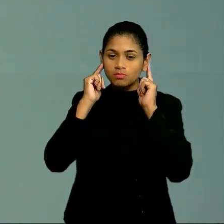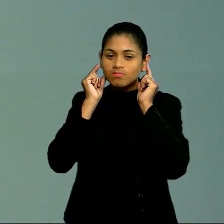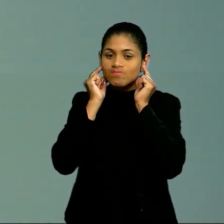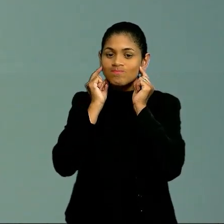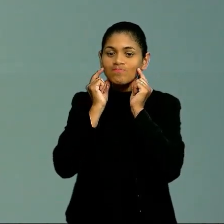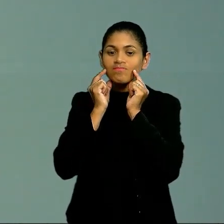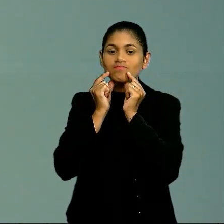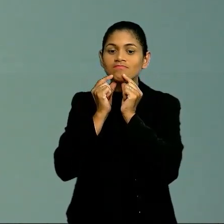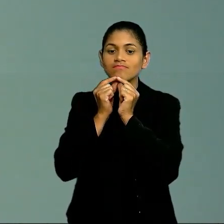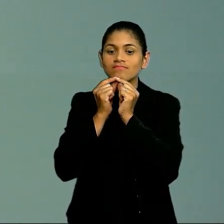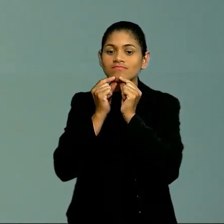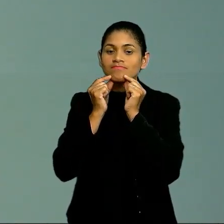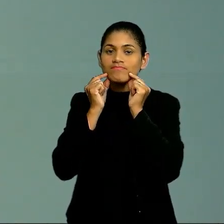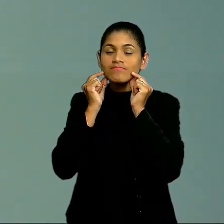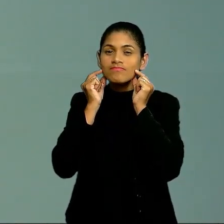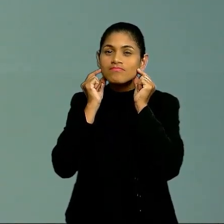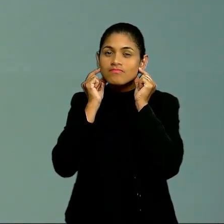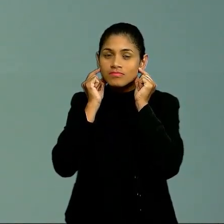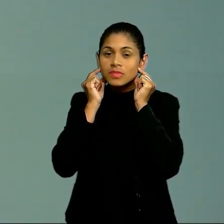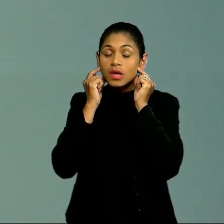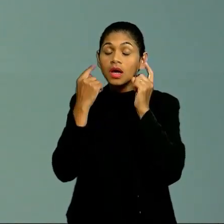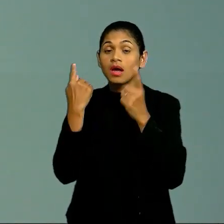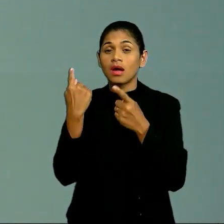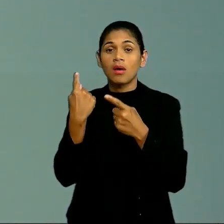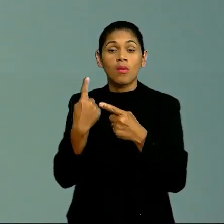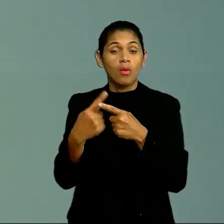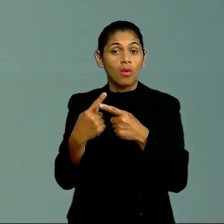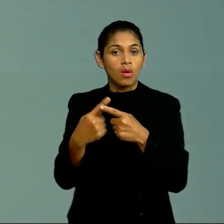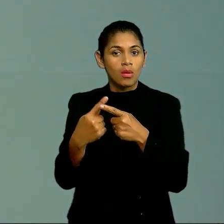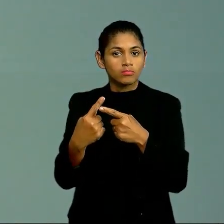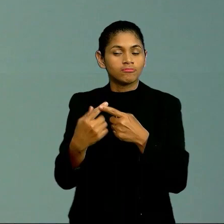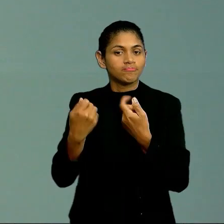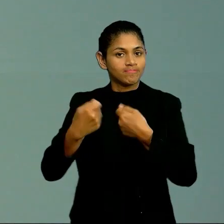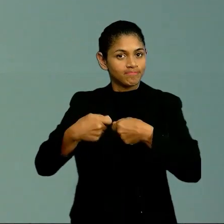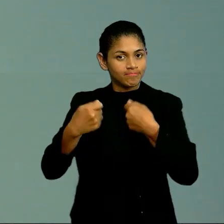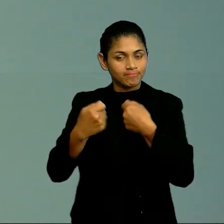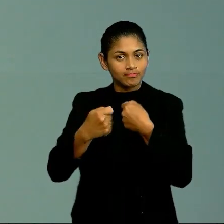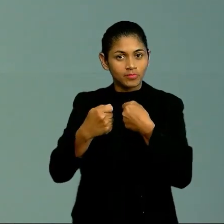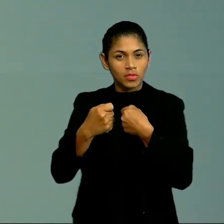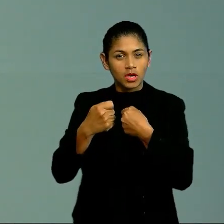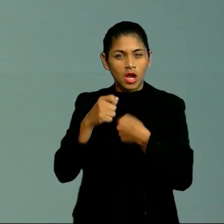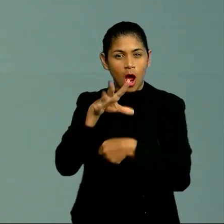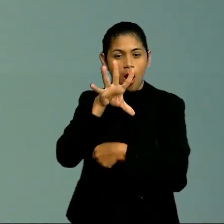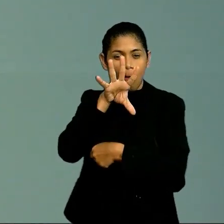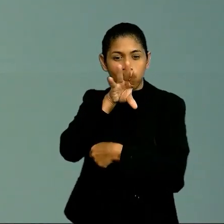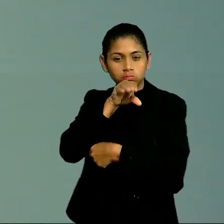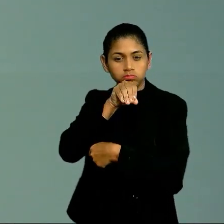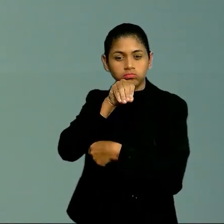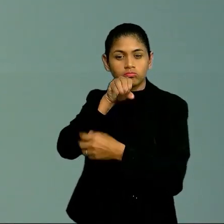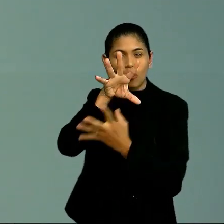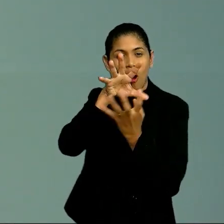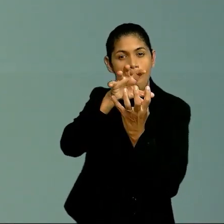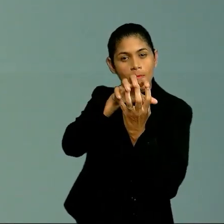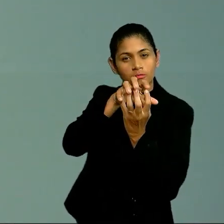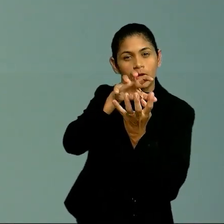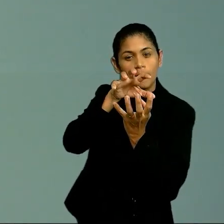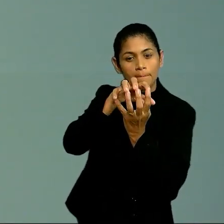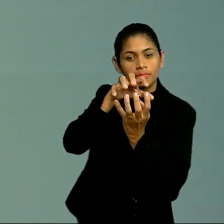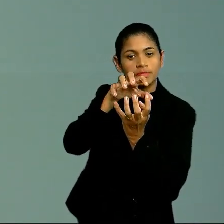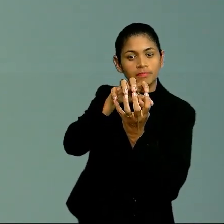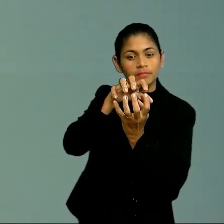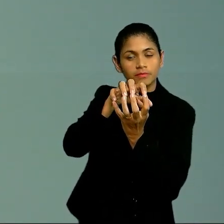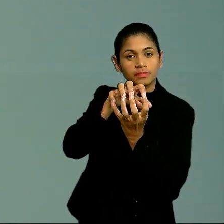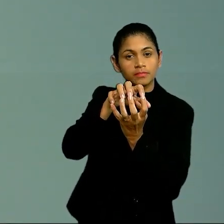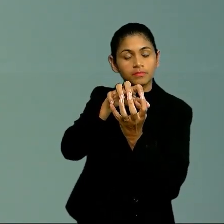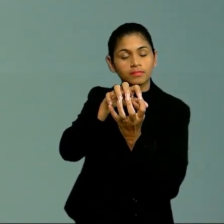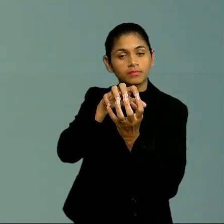quê? Ele precisava mastigar folhas grandes. Então, ele necessitava dessa dentição, né? Acontece